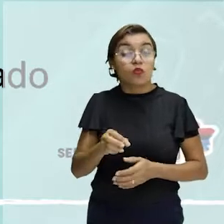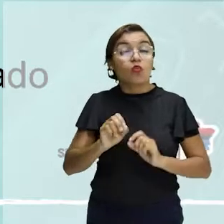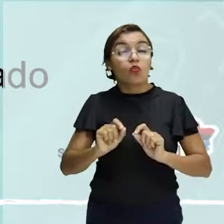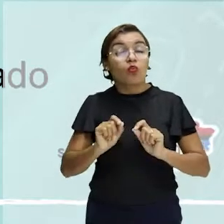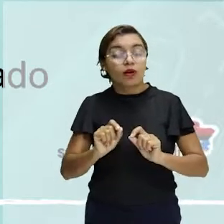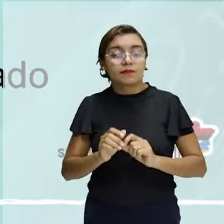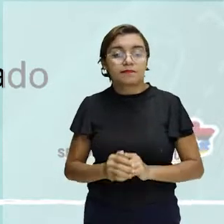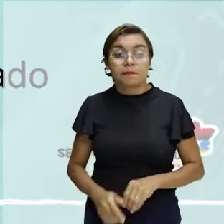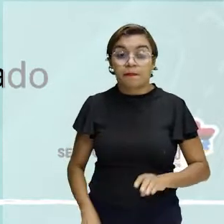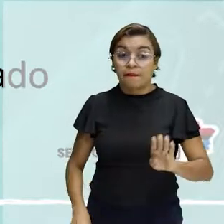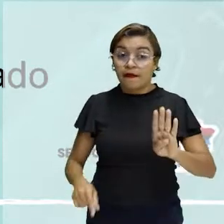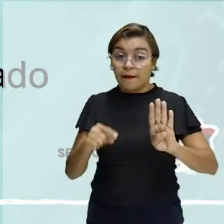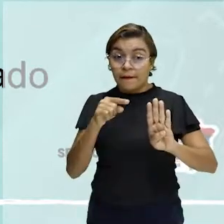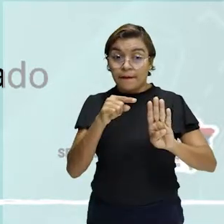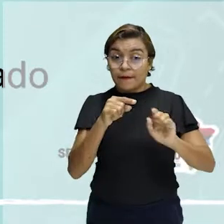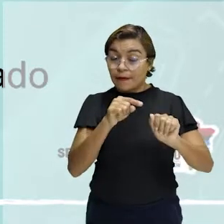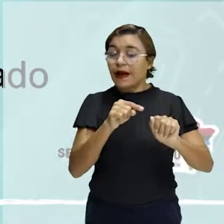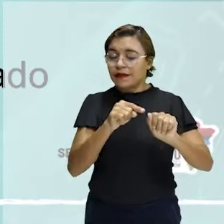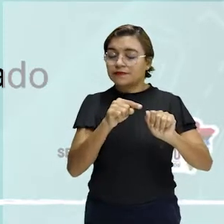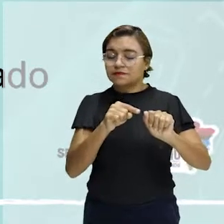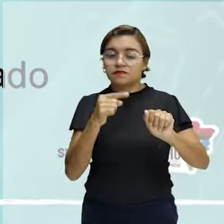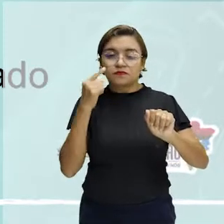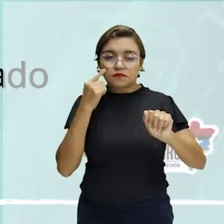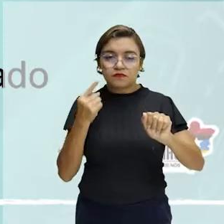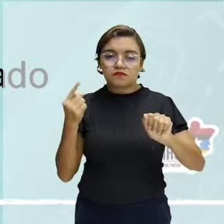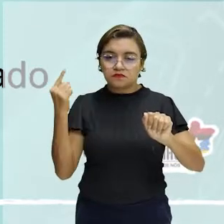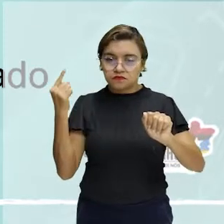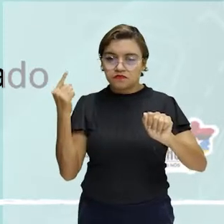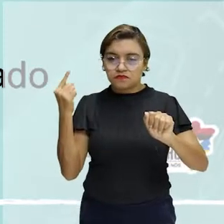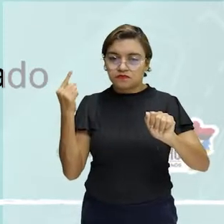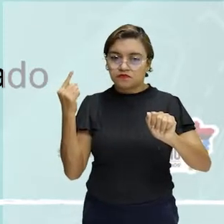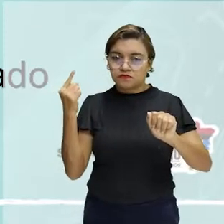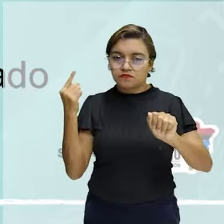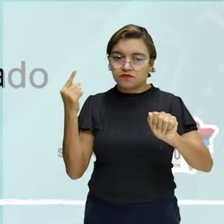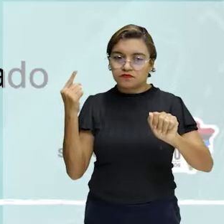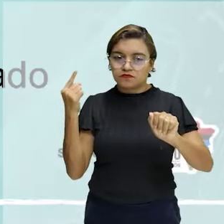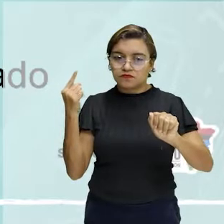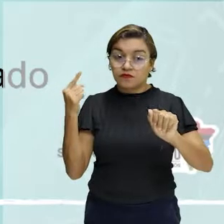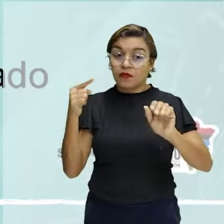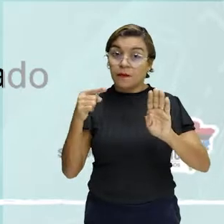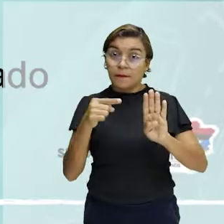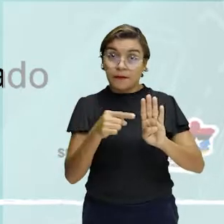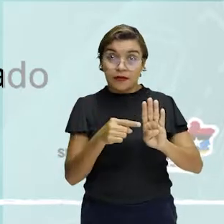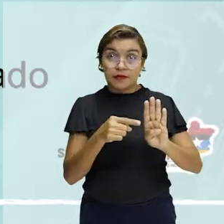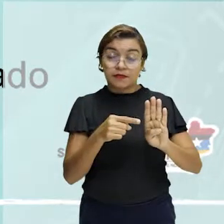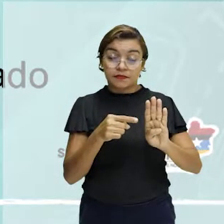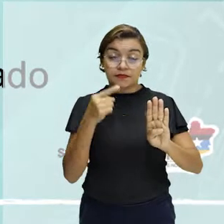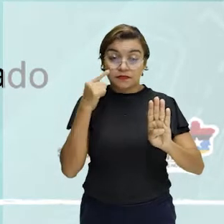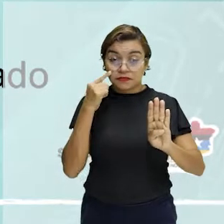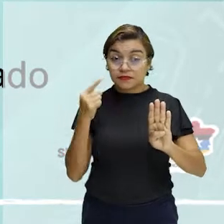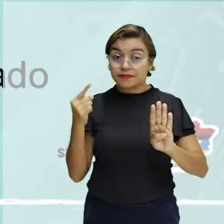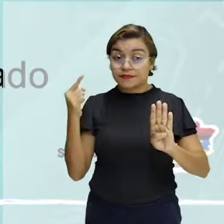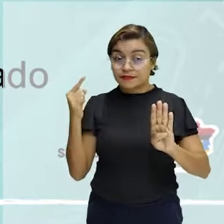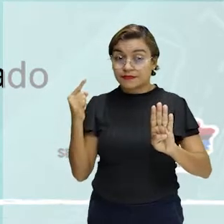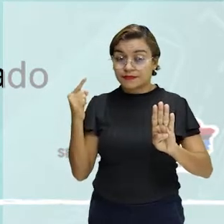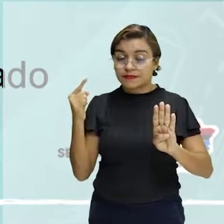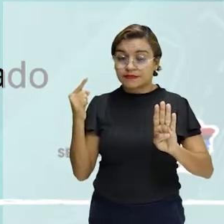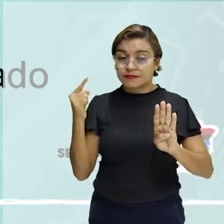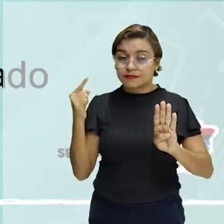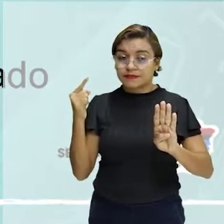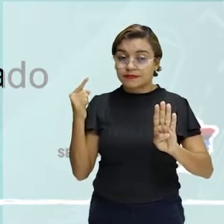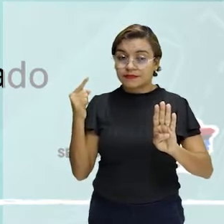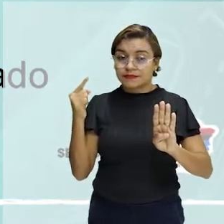é responsável pela maior parte da produção elétrica local do Brasil. O petróleo ainda é a principal fonte de energia